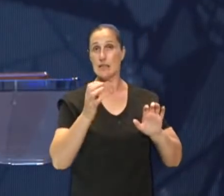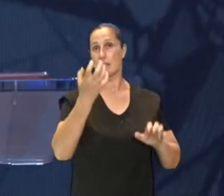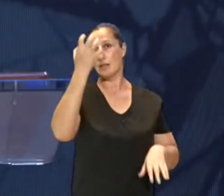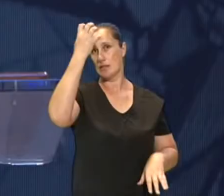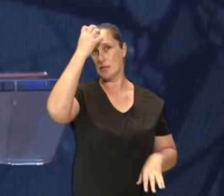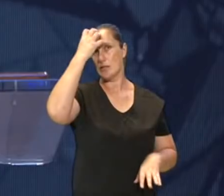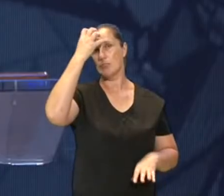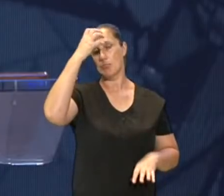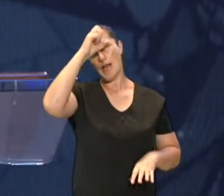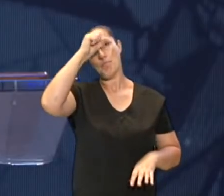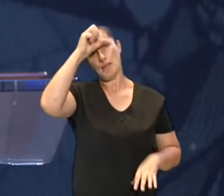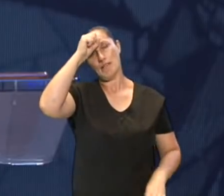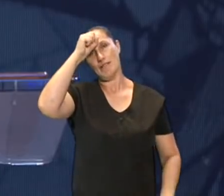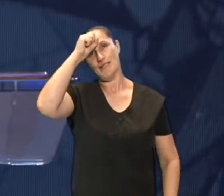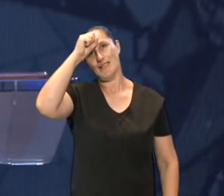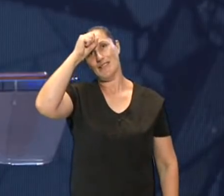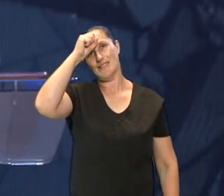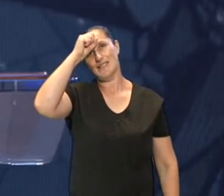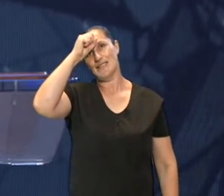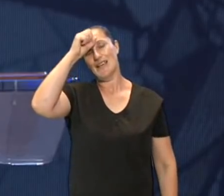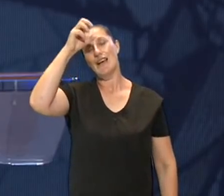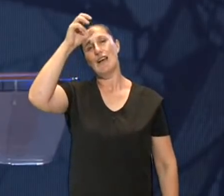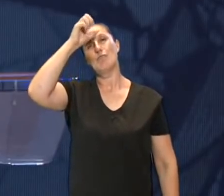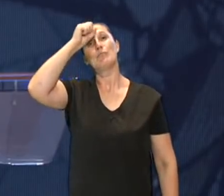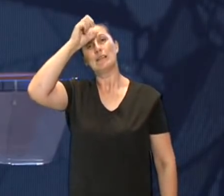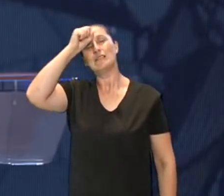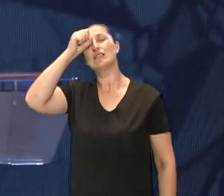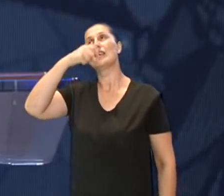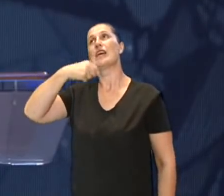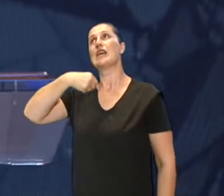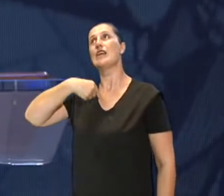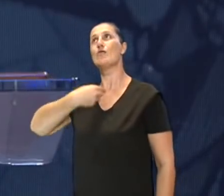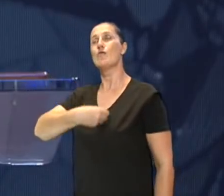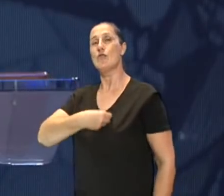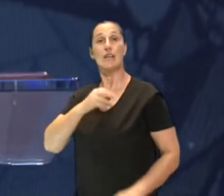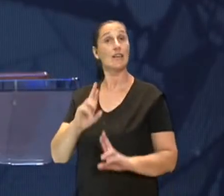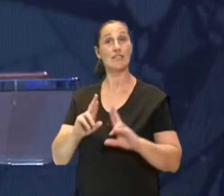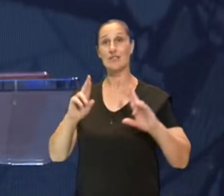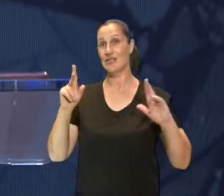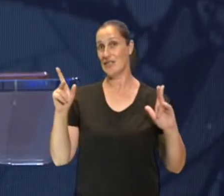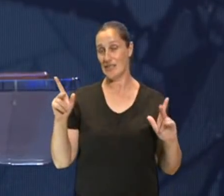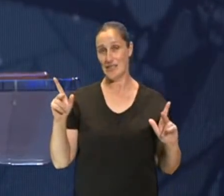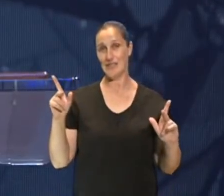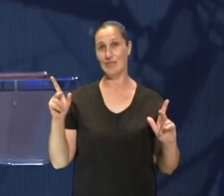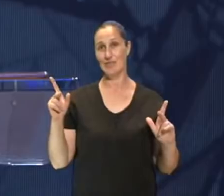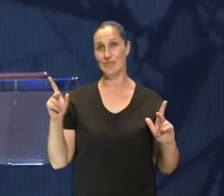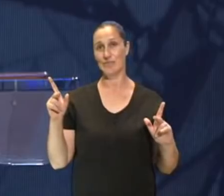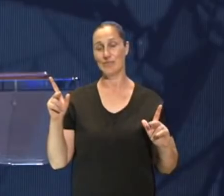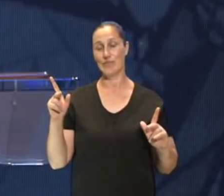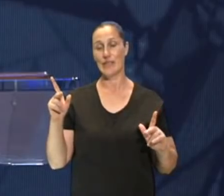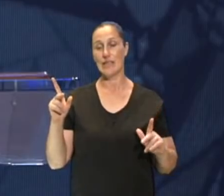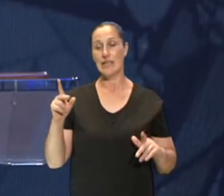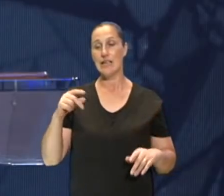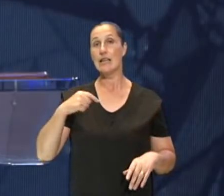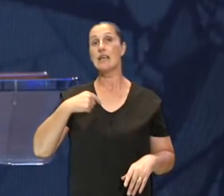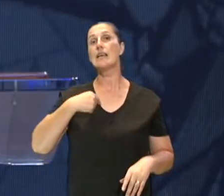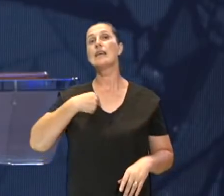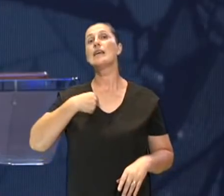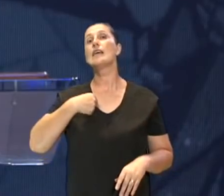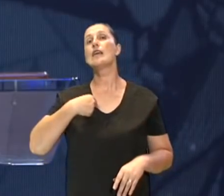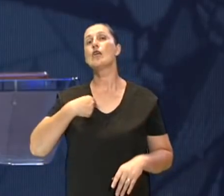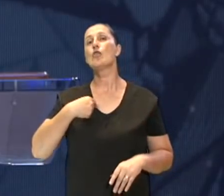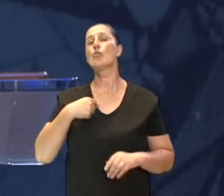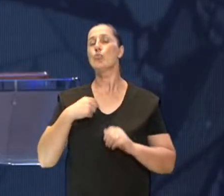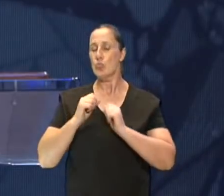enfermidade. Eu aprendi que eu vou viver uma vida diferente. Eu vou aprender a